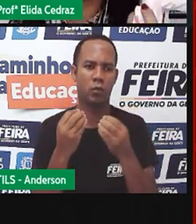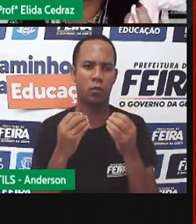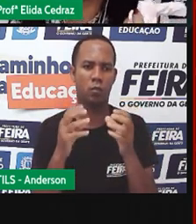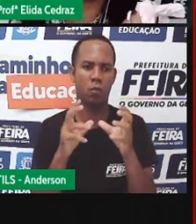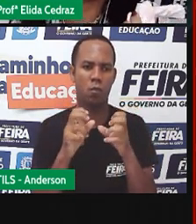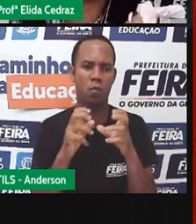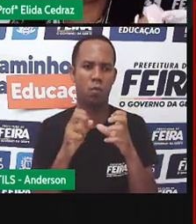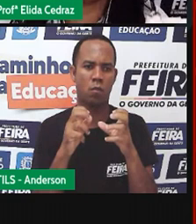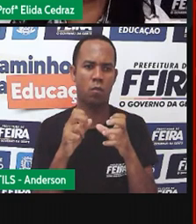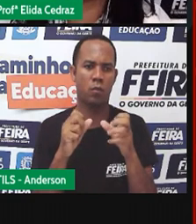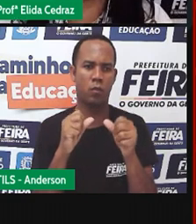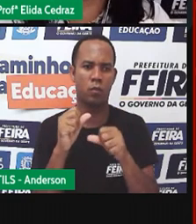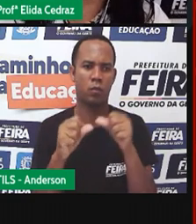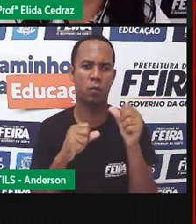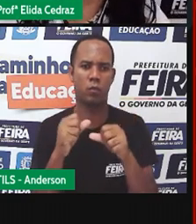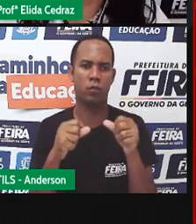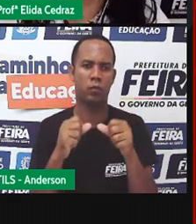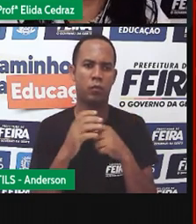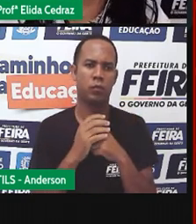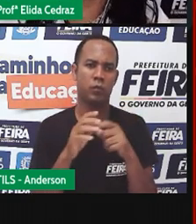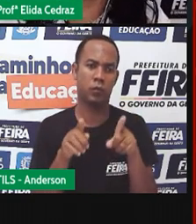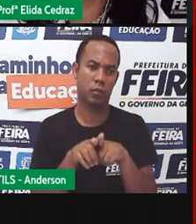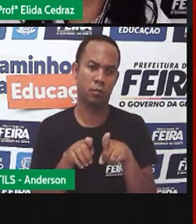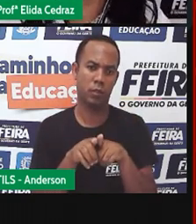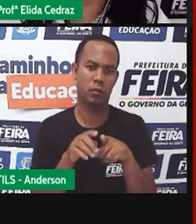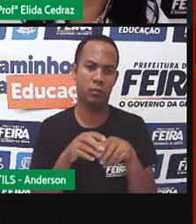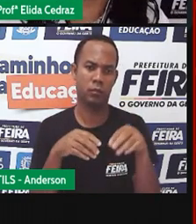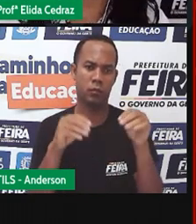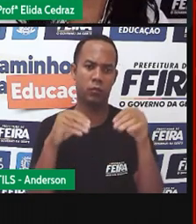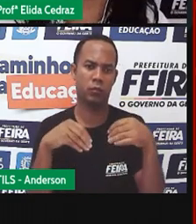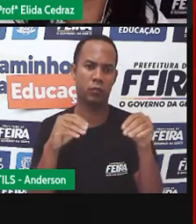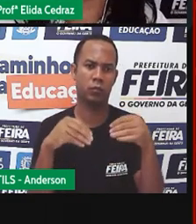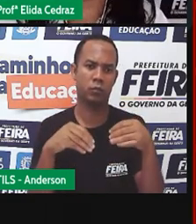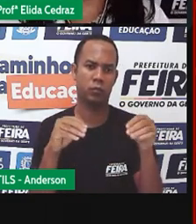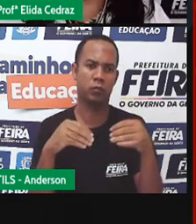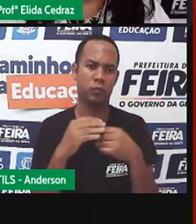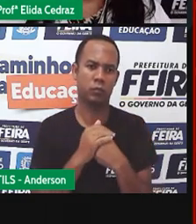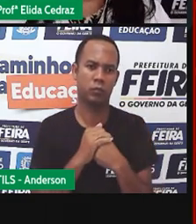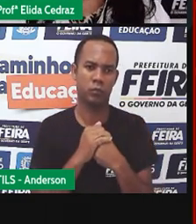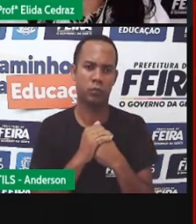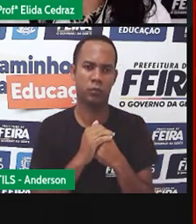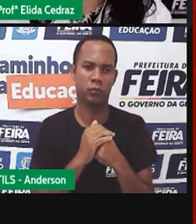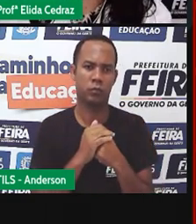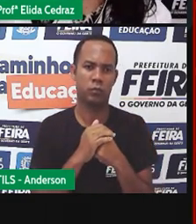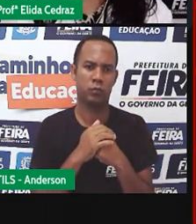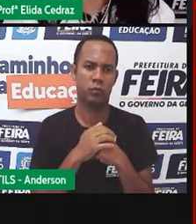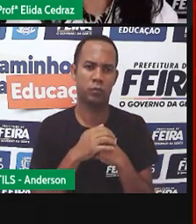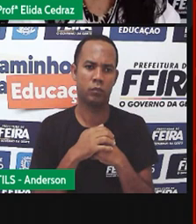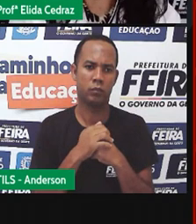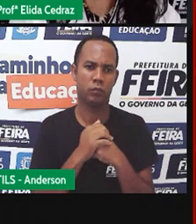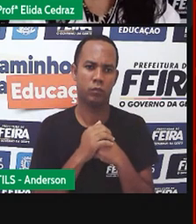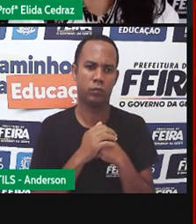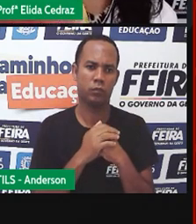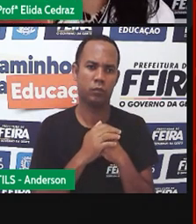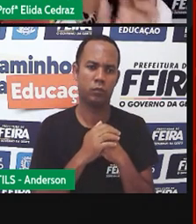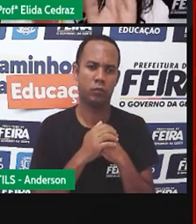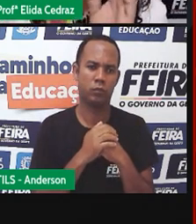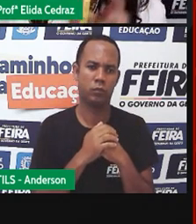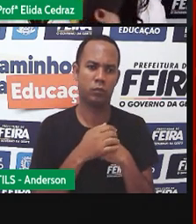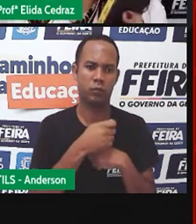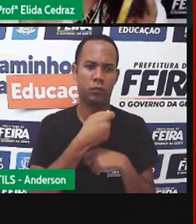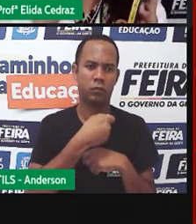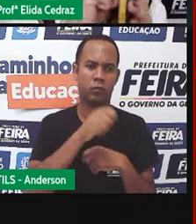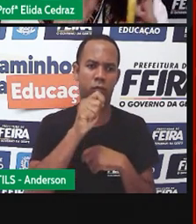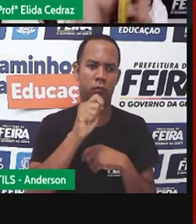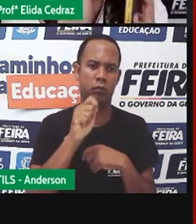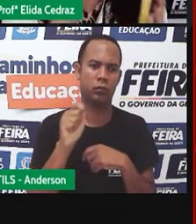algodão, forma um tecido. Então, a toalha, ela é flexível. A raquete.